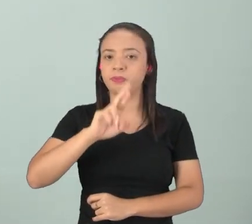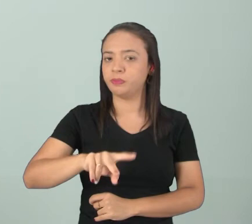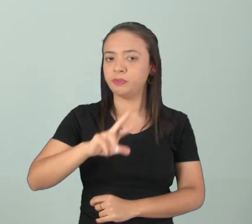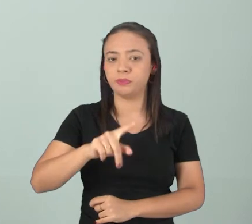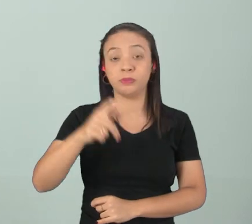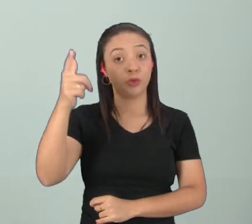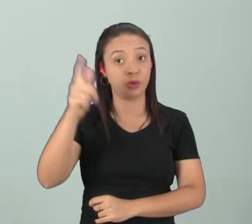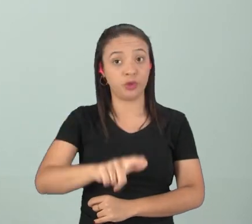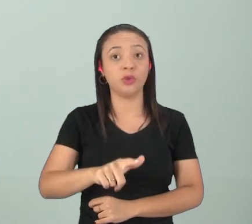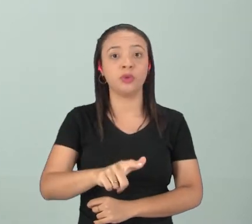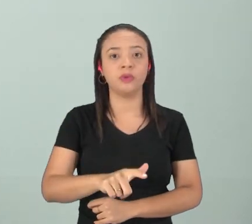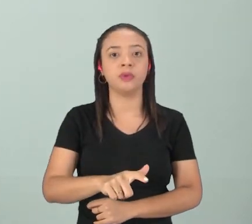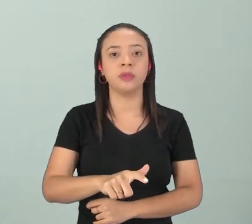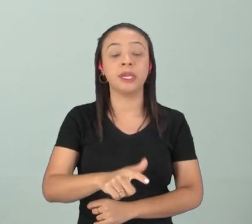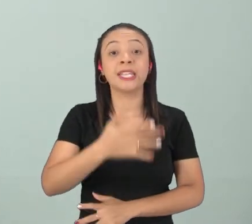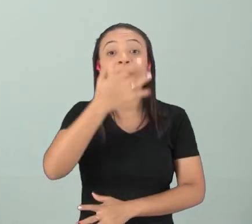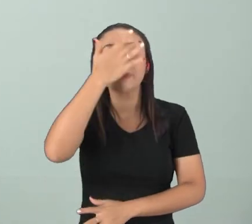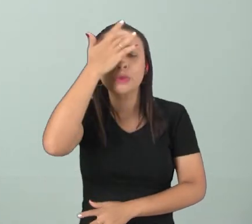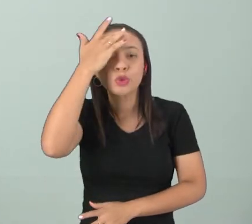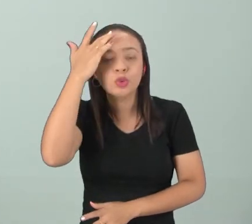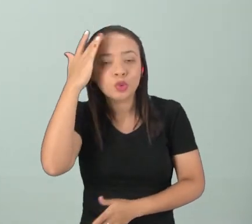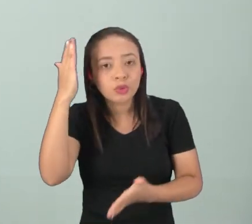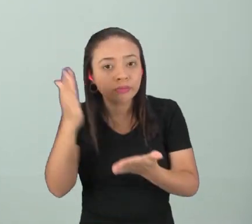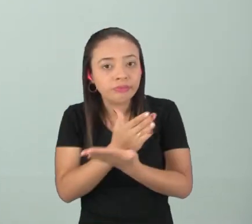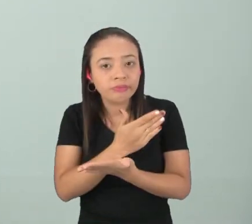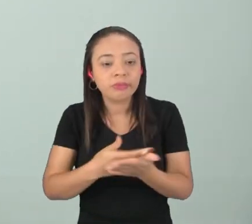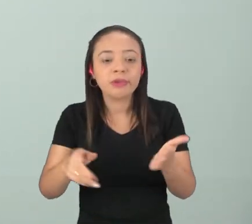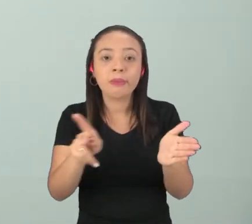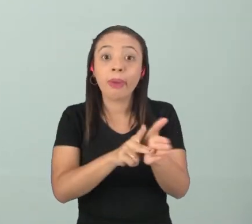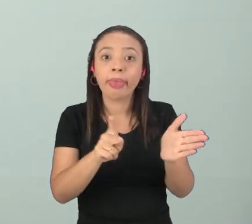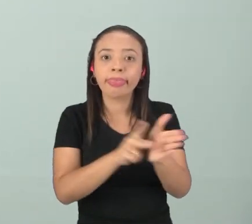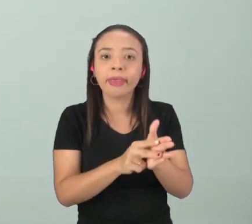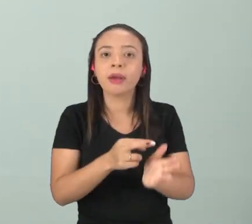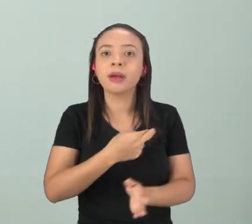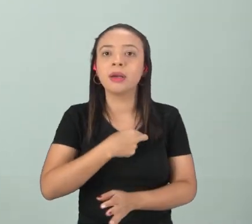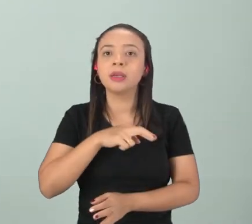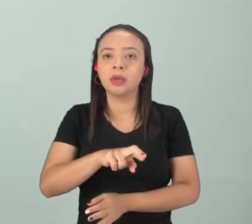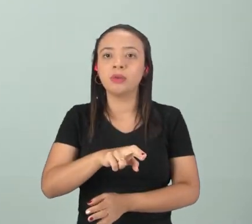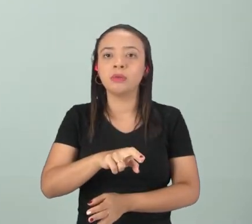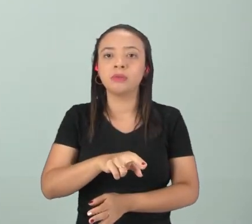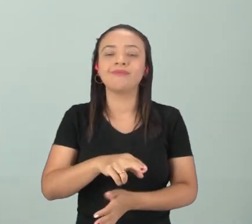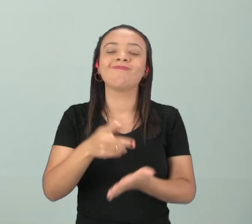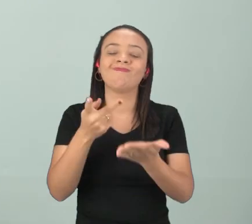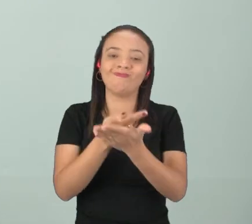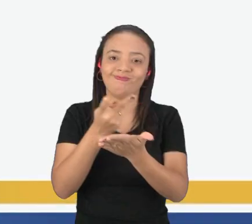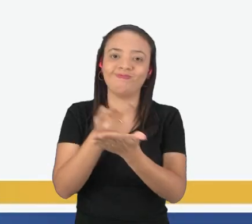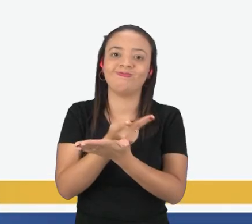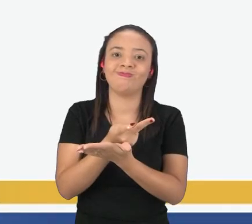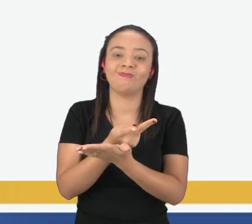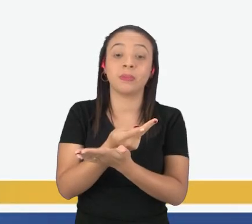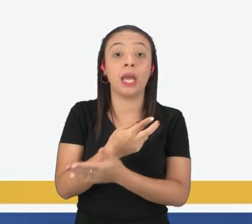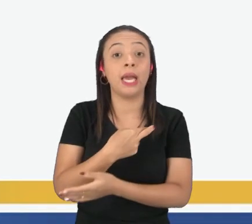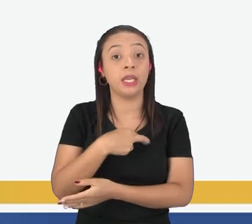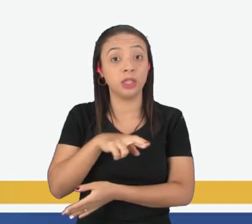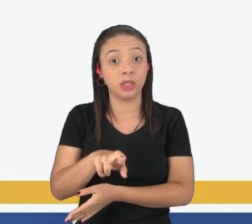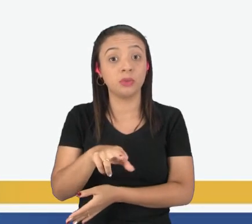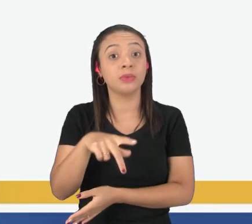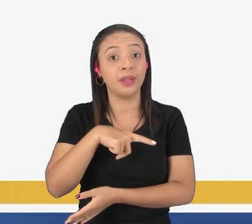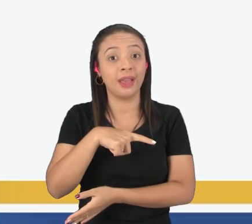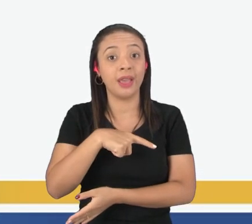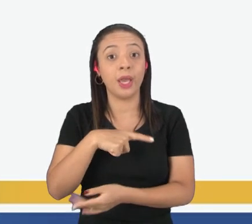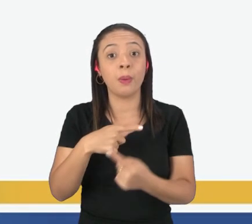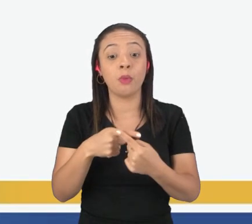religião. Mais uma vez eu repito, as pessoas muitas vezes é que praticam isso. Entender que a religião existe para